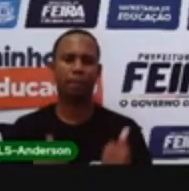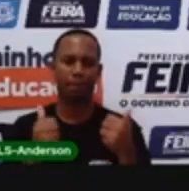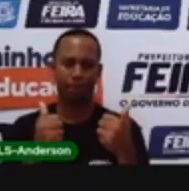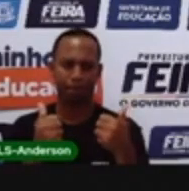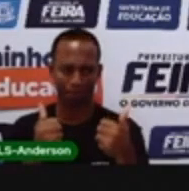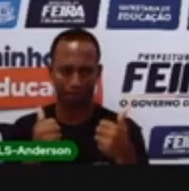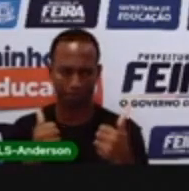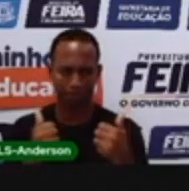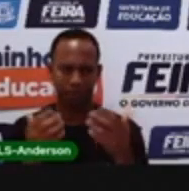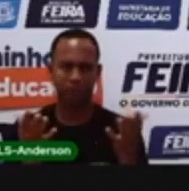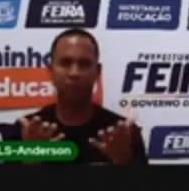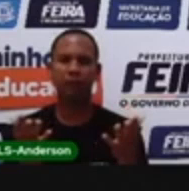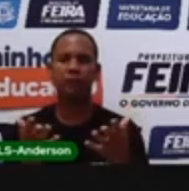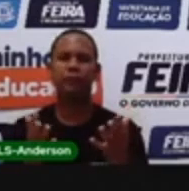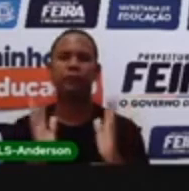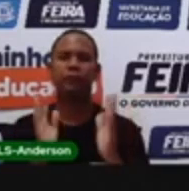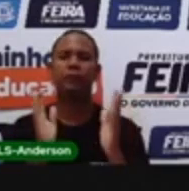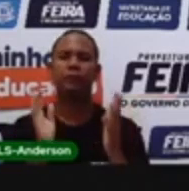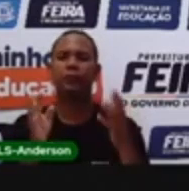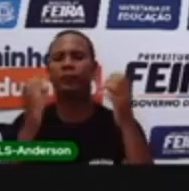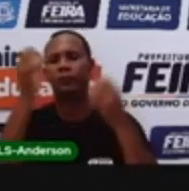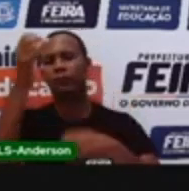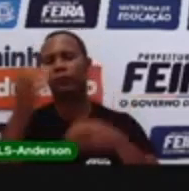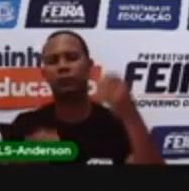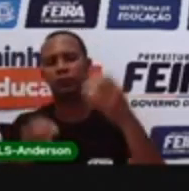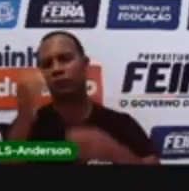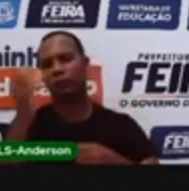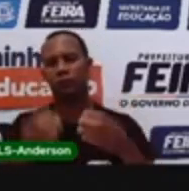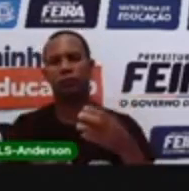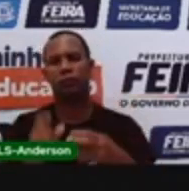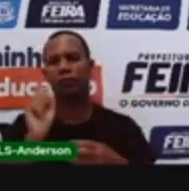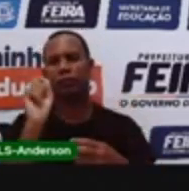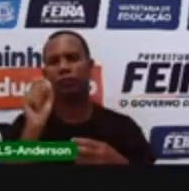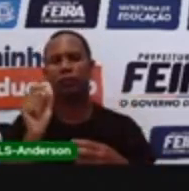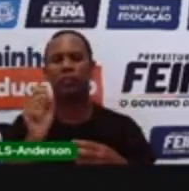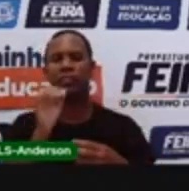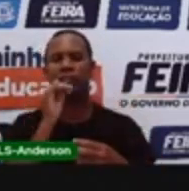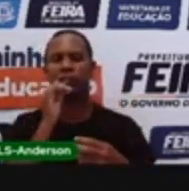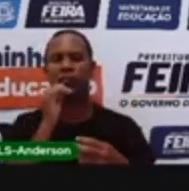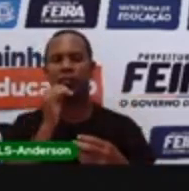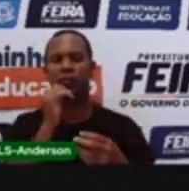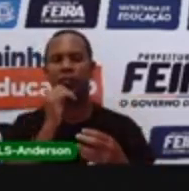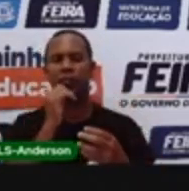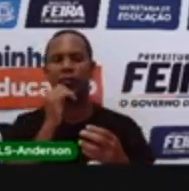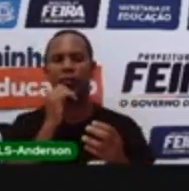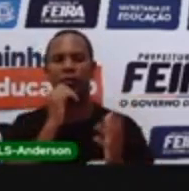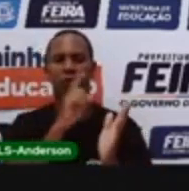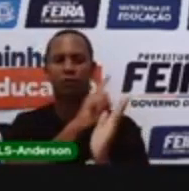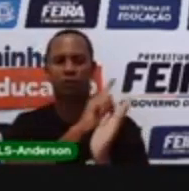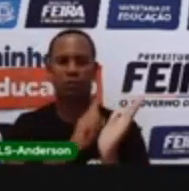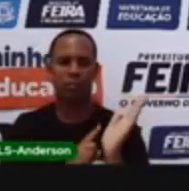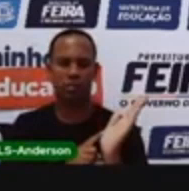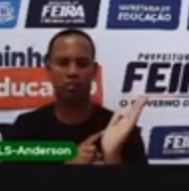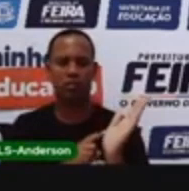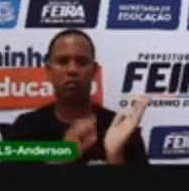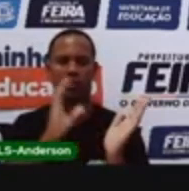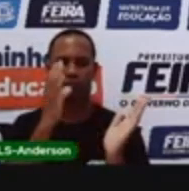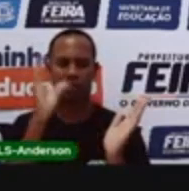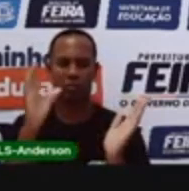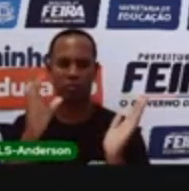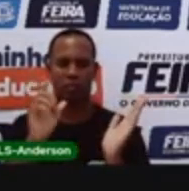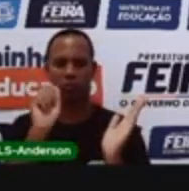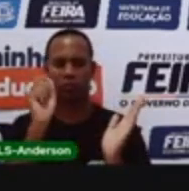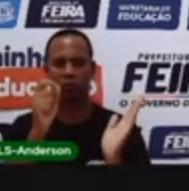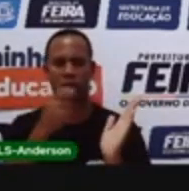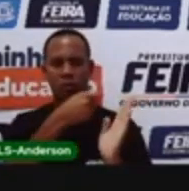Agora que você assistiu ao vídeo, né? Que tal no seu caderno de ciências listar os serviços